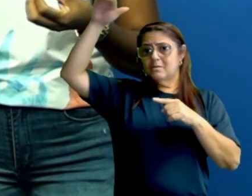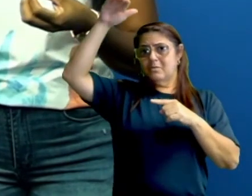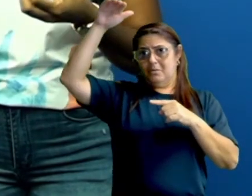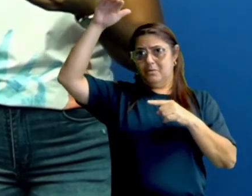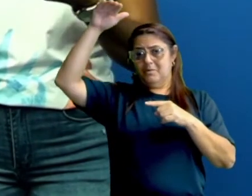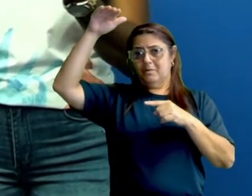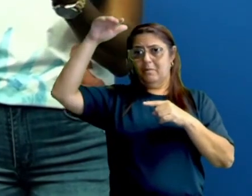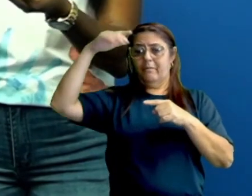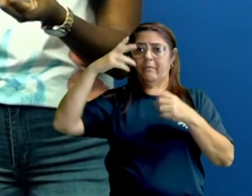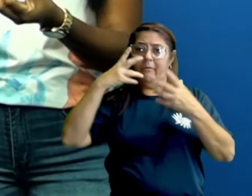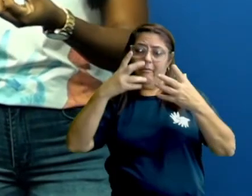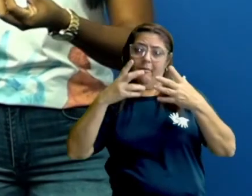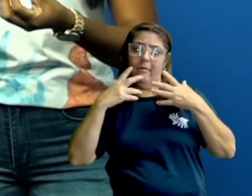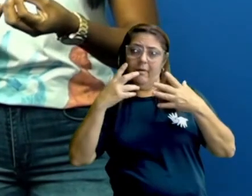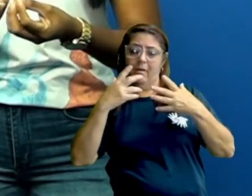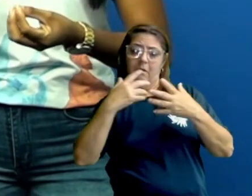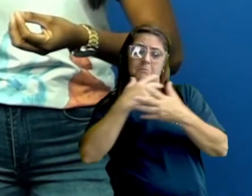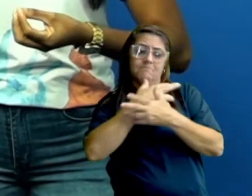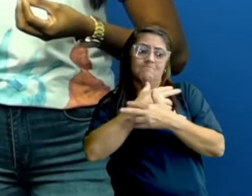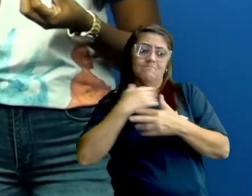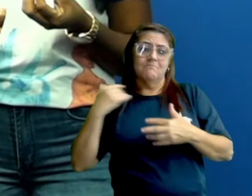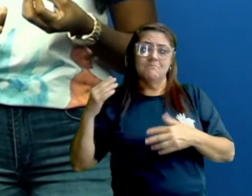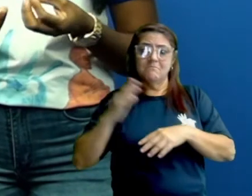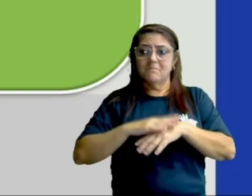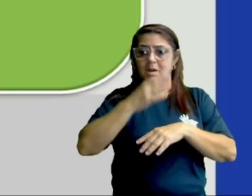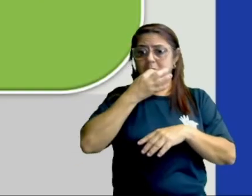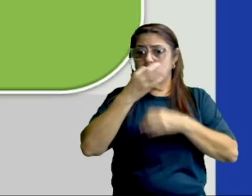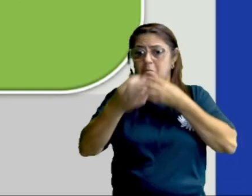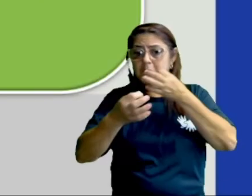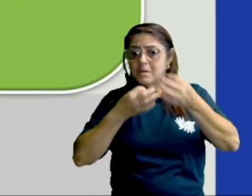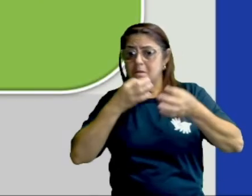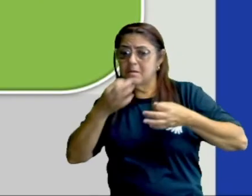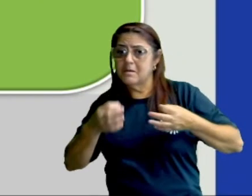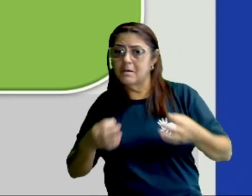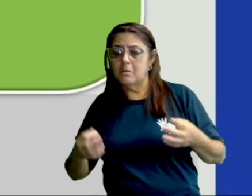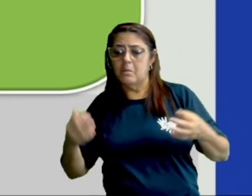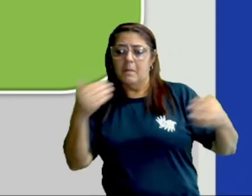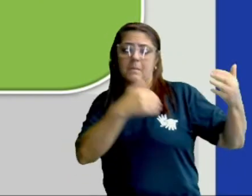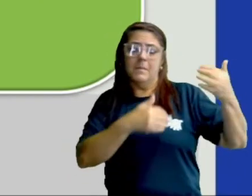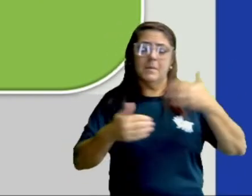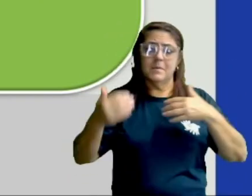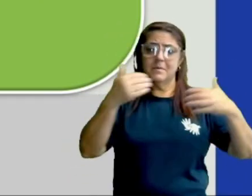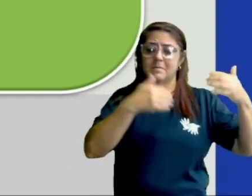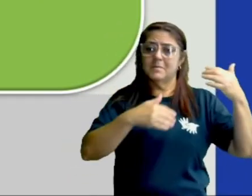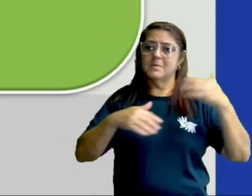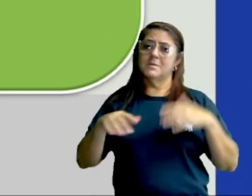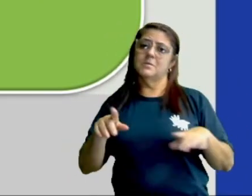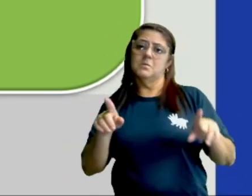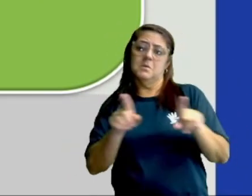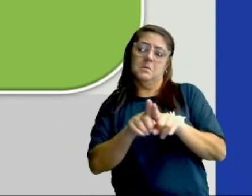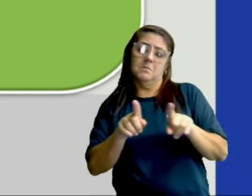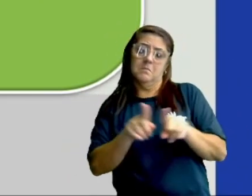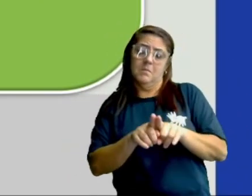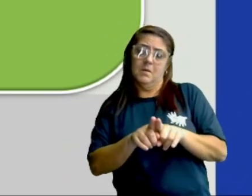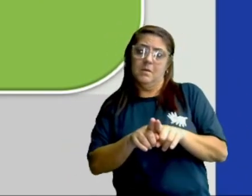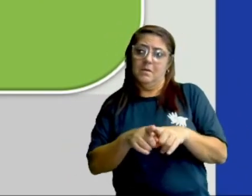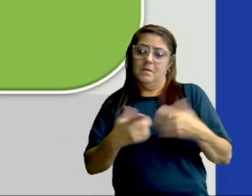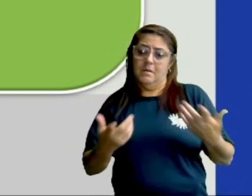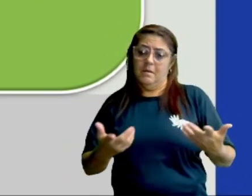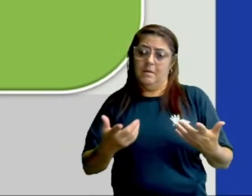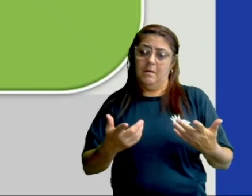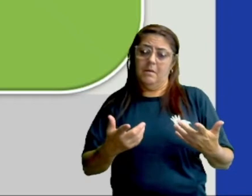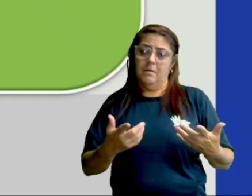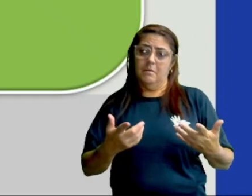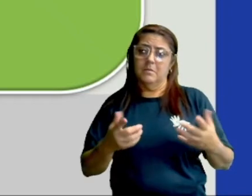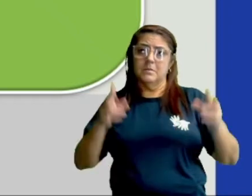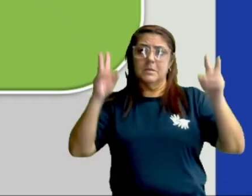porque requer algo que seja opinativo. Também essa interação, gente, é assíncrona, ou seja, é